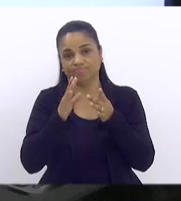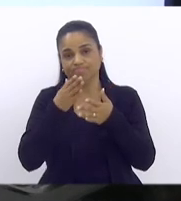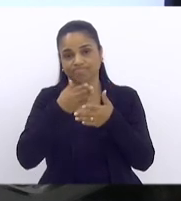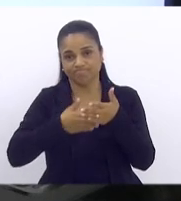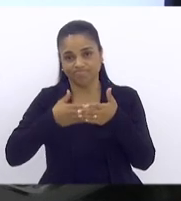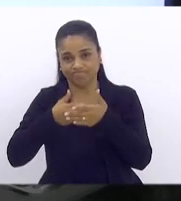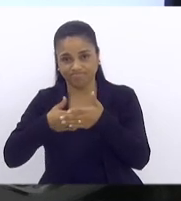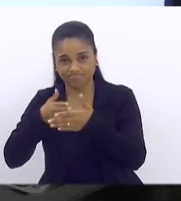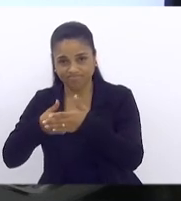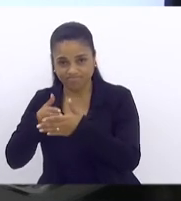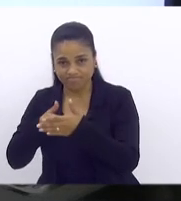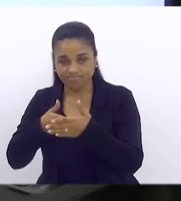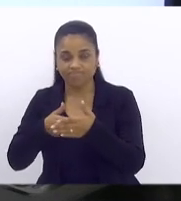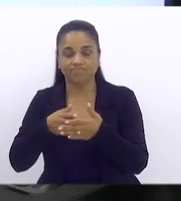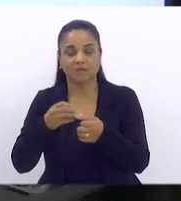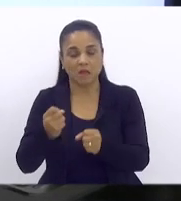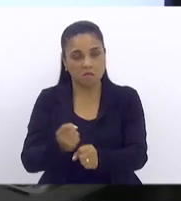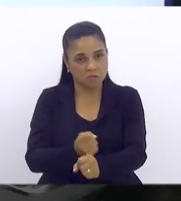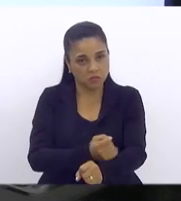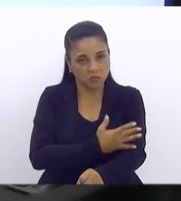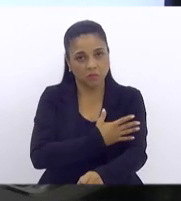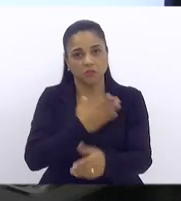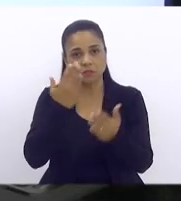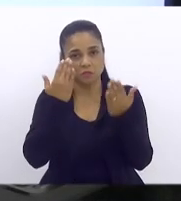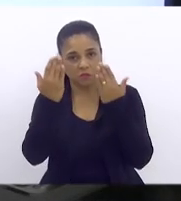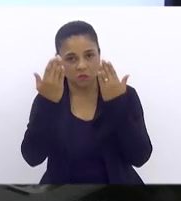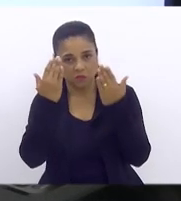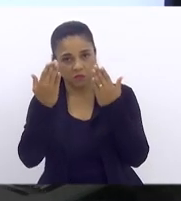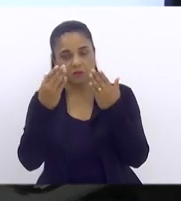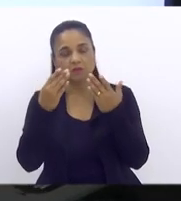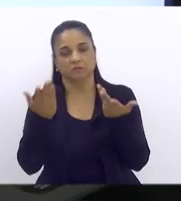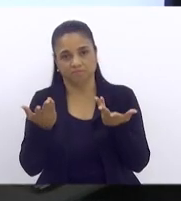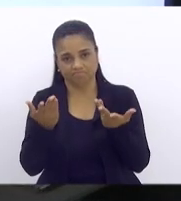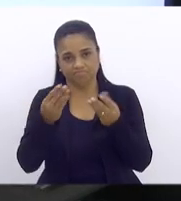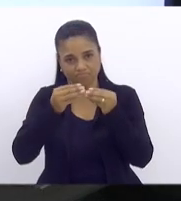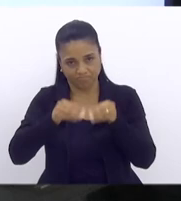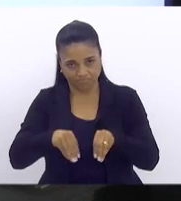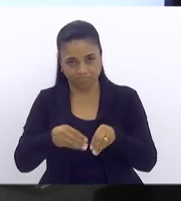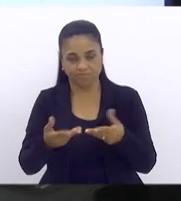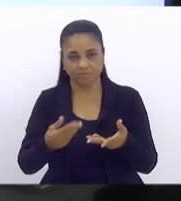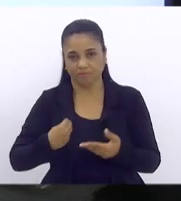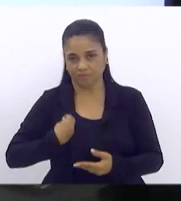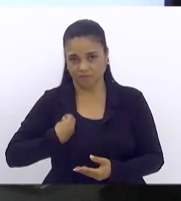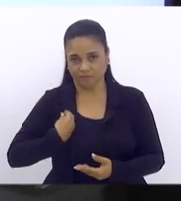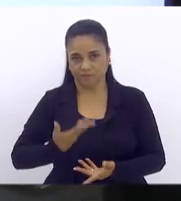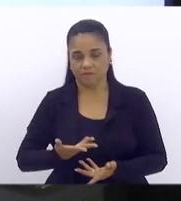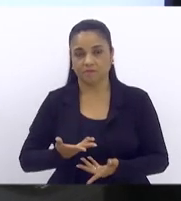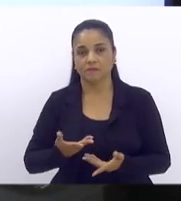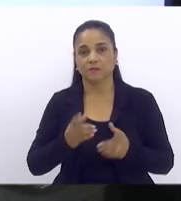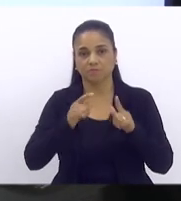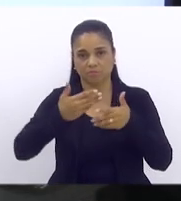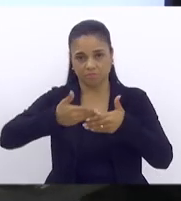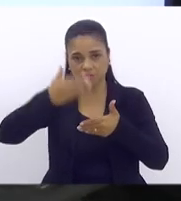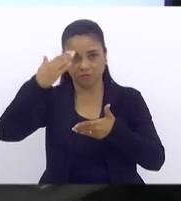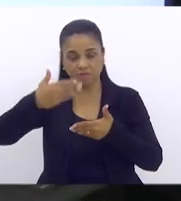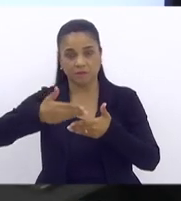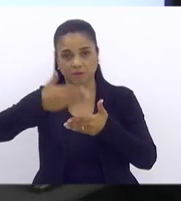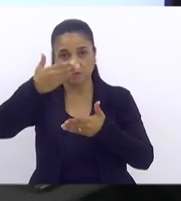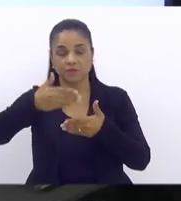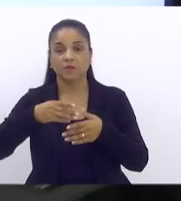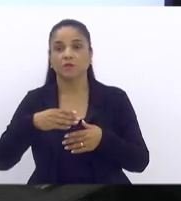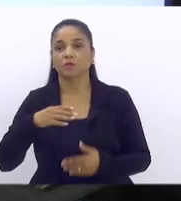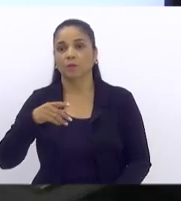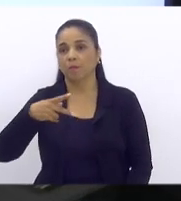como isso afeta emocionalmente, psicologicamente a vida dessa pessoa. Pode passar o slide. Agora, no caso do Pablo,